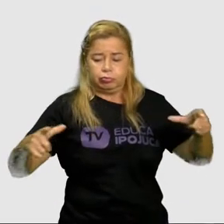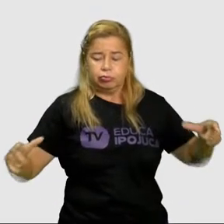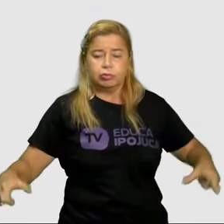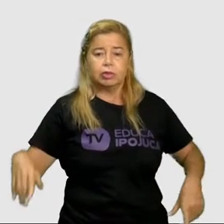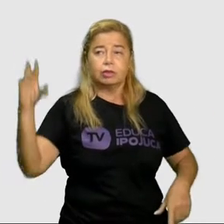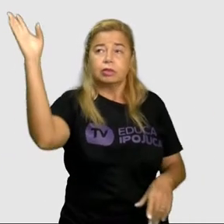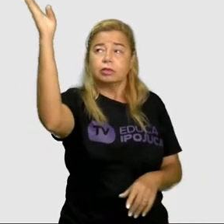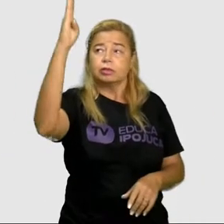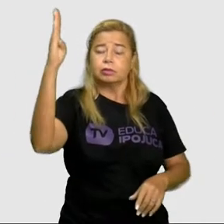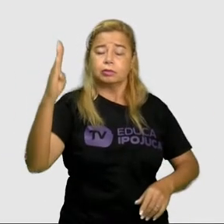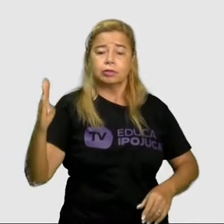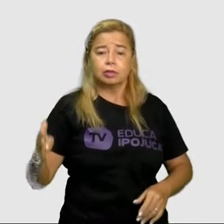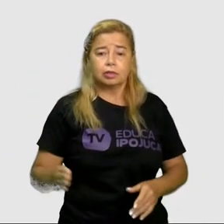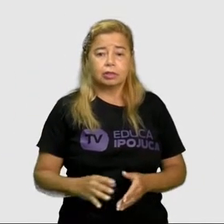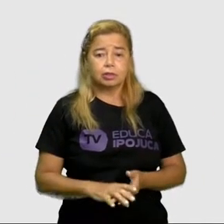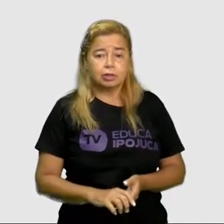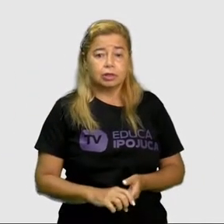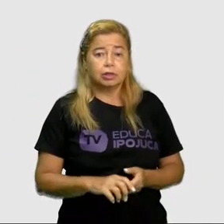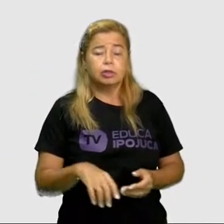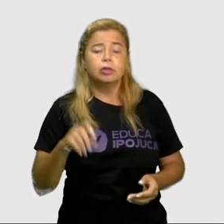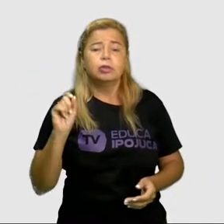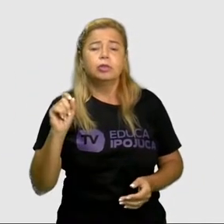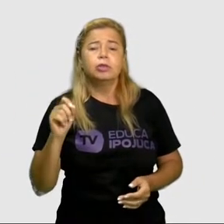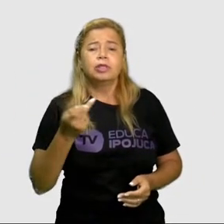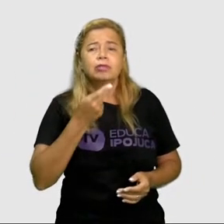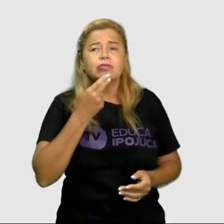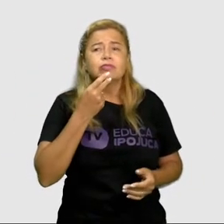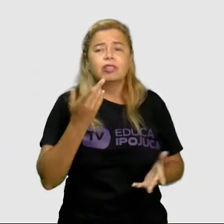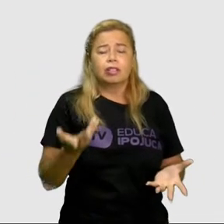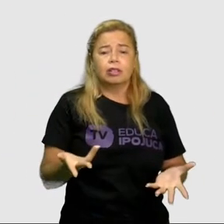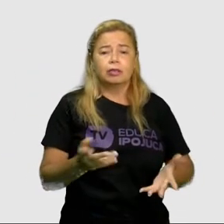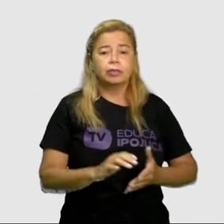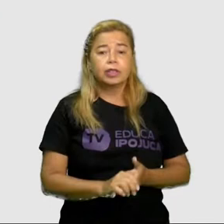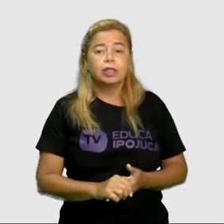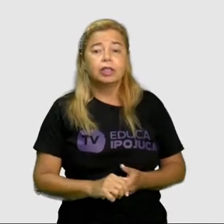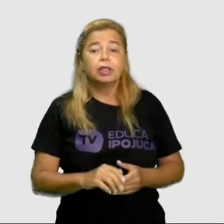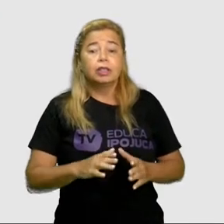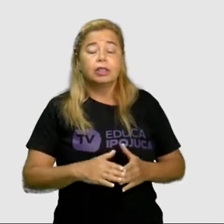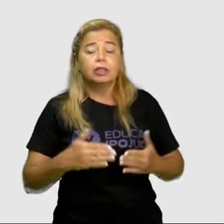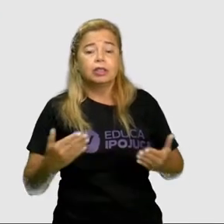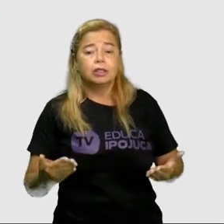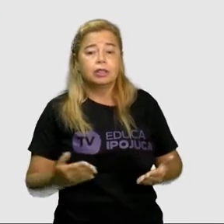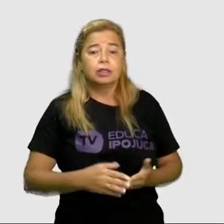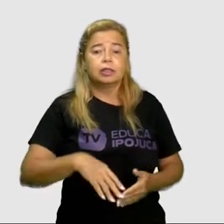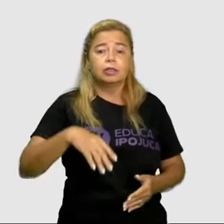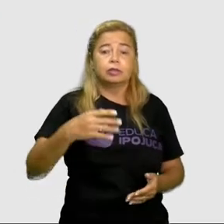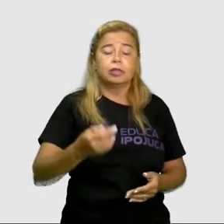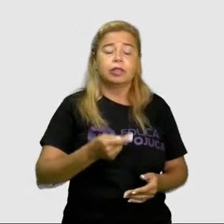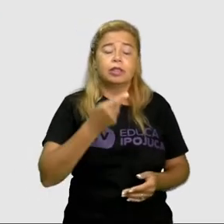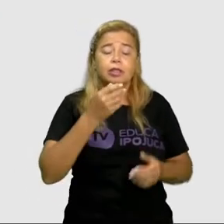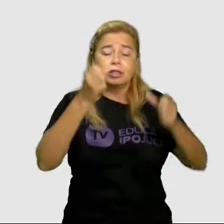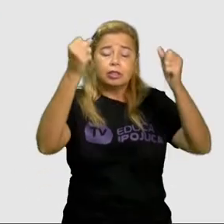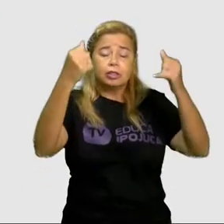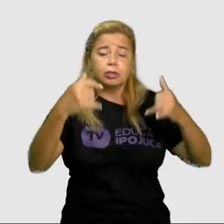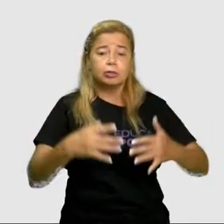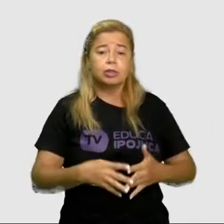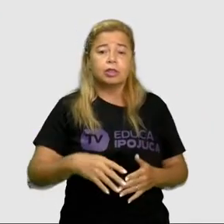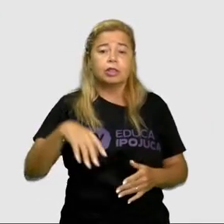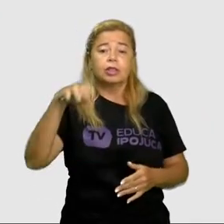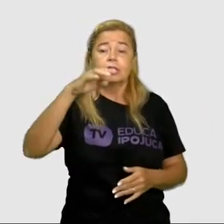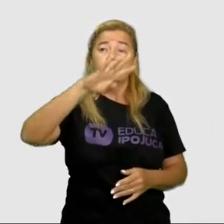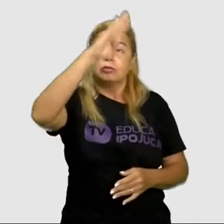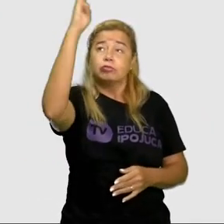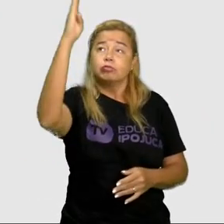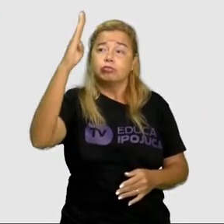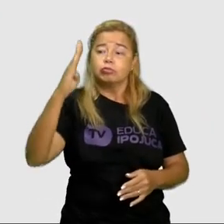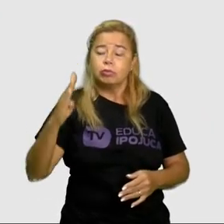dizer que no mapa da densidade, ele pode se notar que o Brasil, ele ainda é um país pouco povoado.